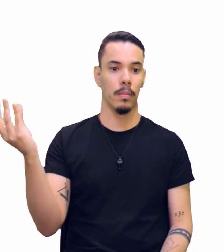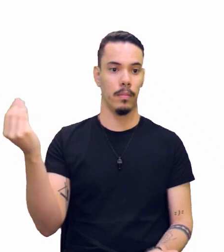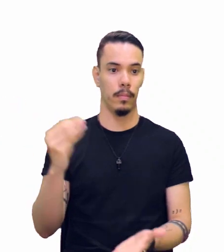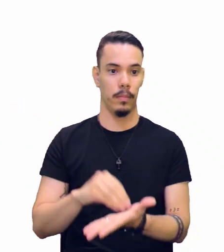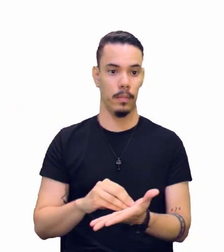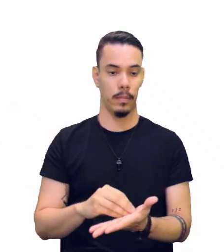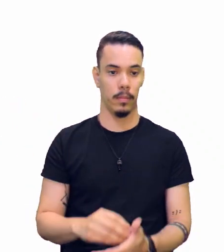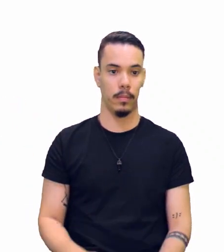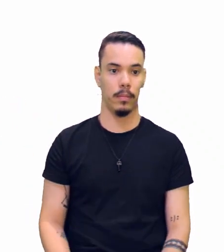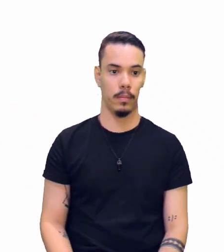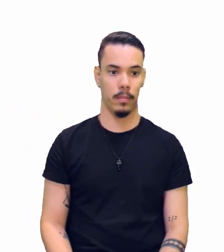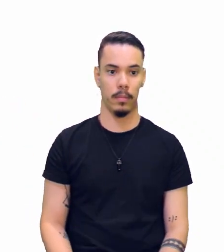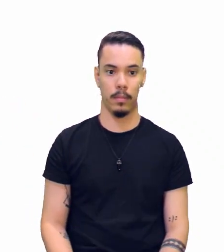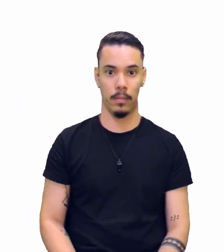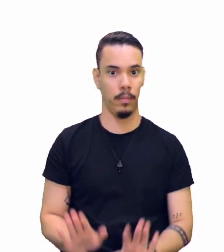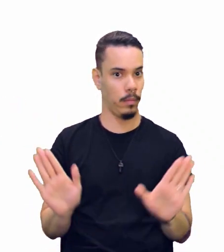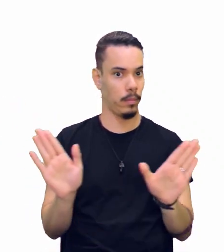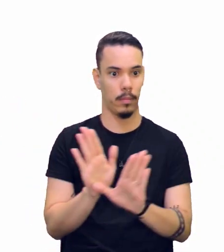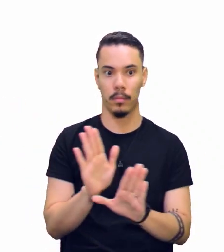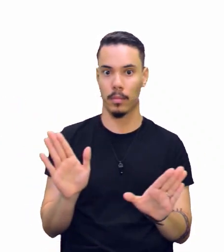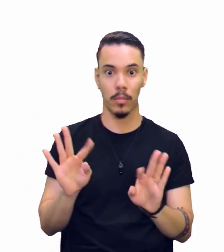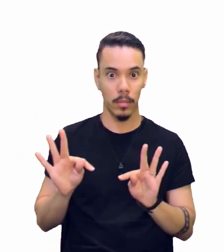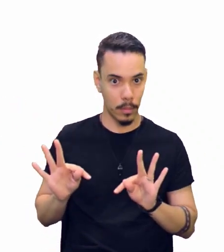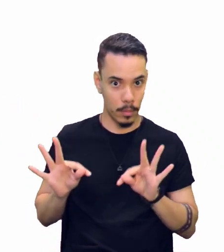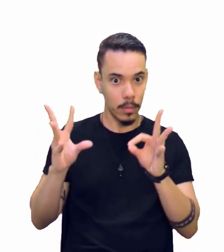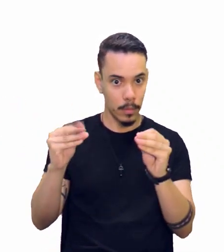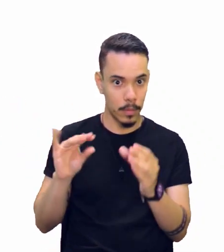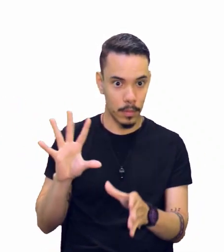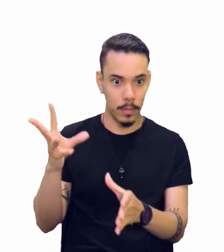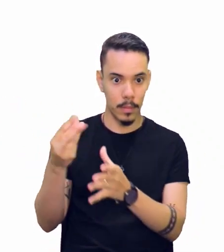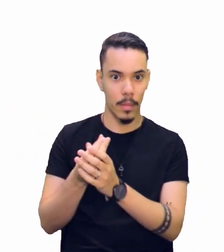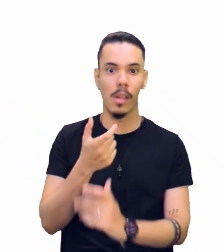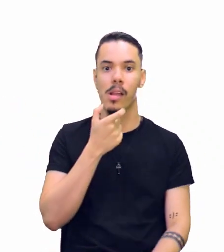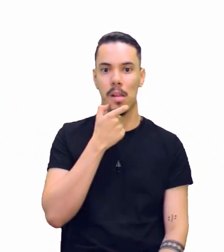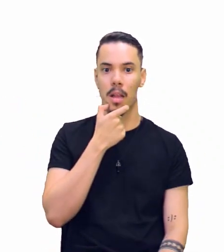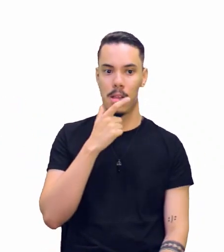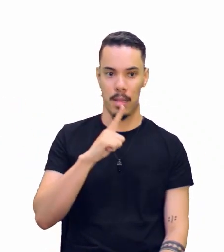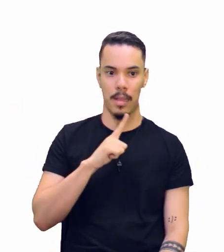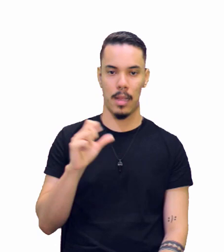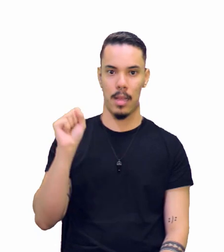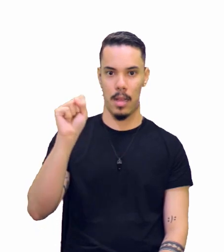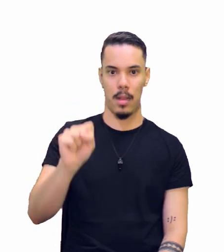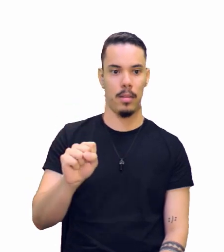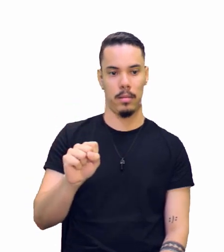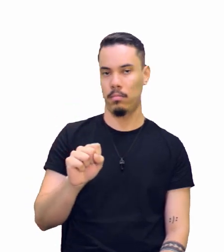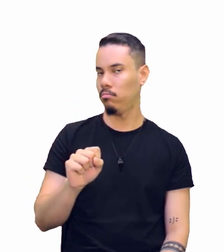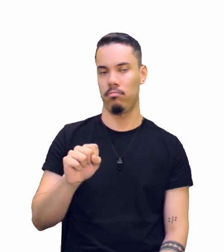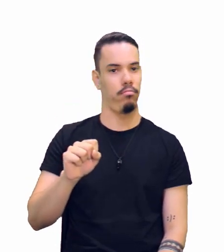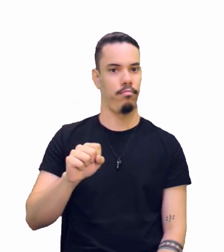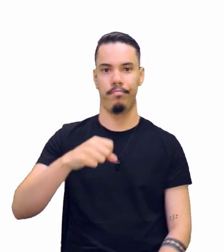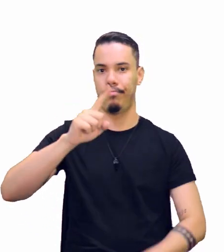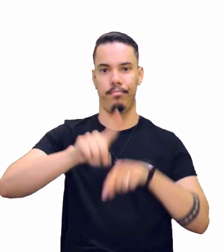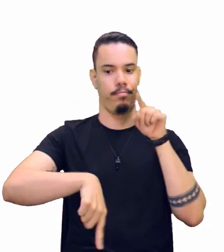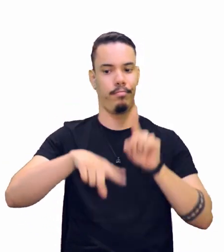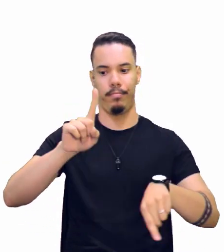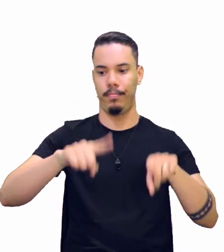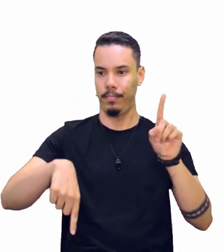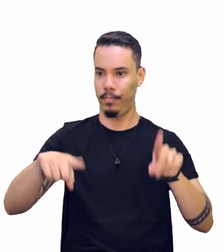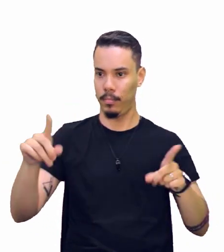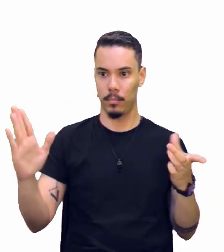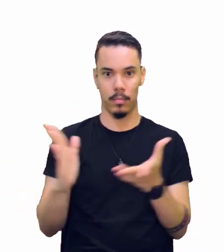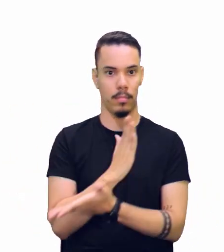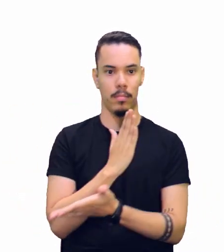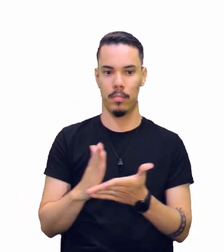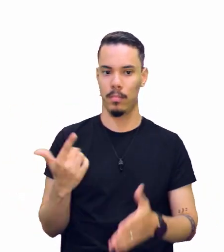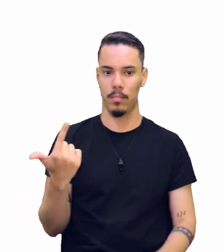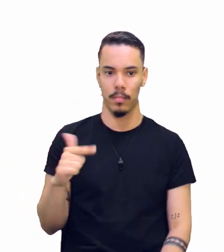lá. Nem todo plural em inglês tem S no final. Você tem substantivos irregulares que não recebem S